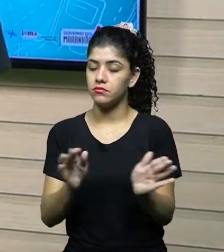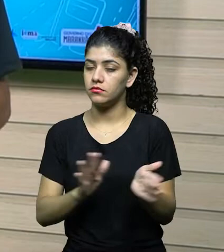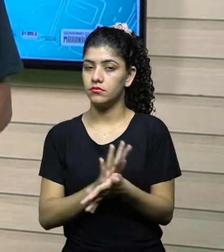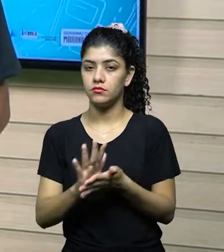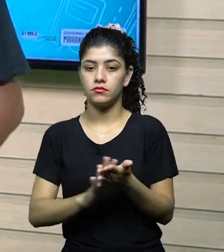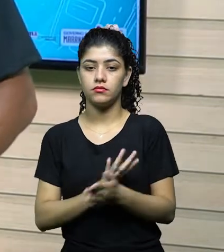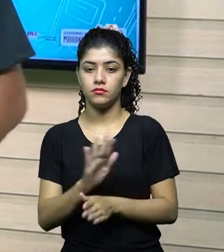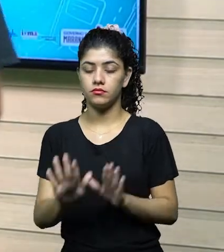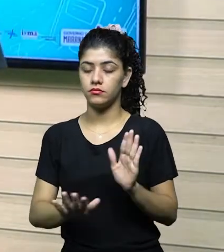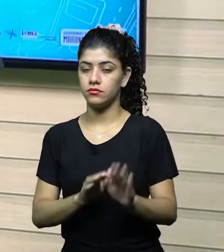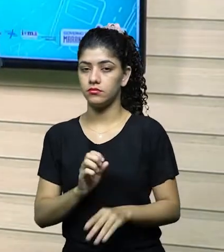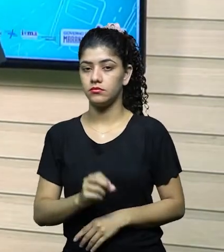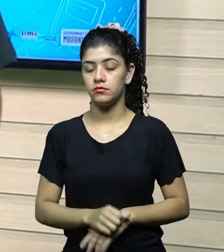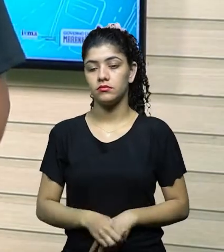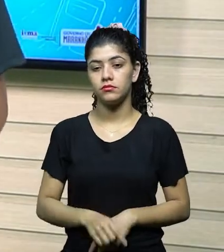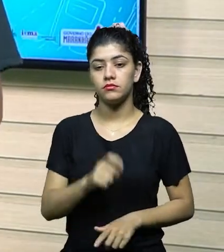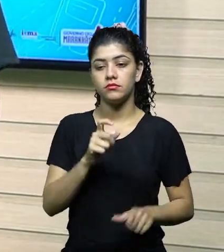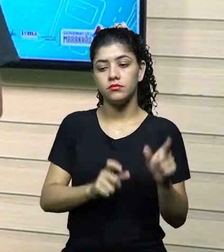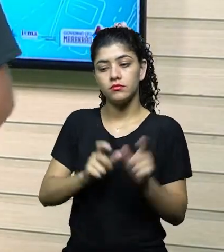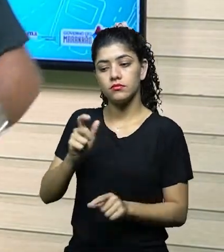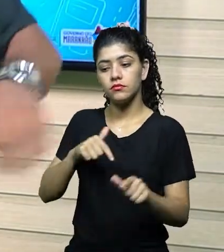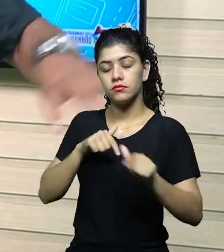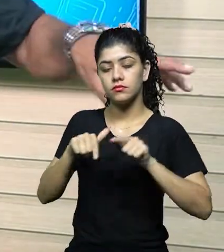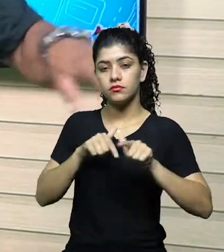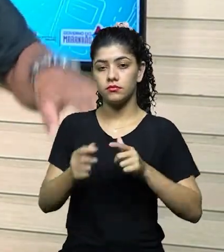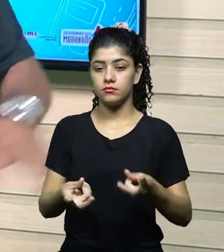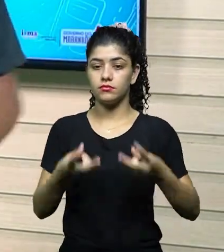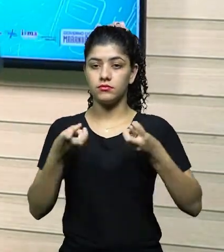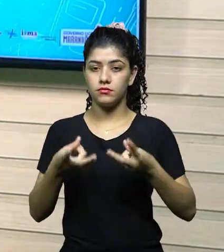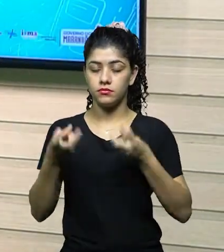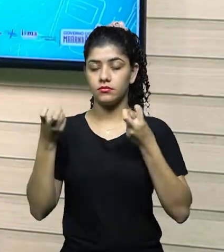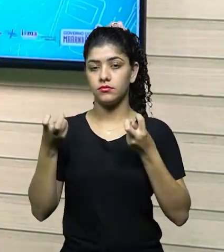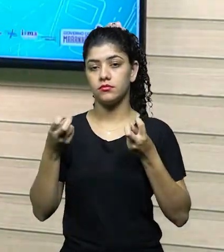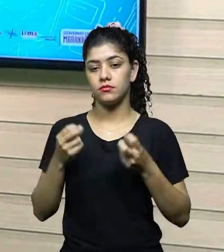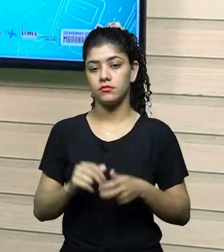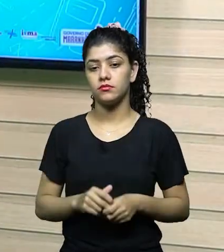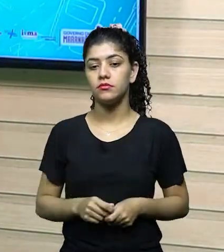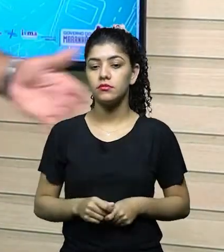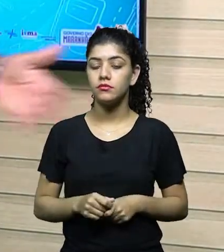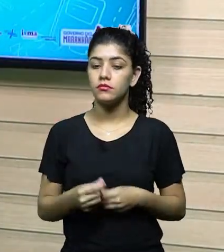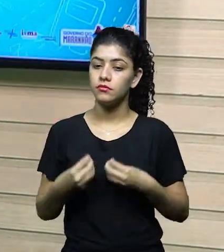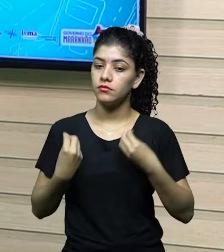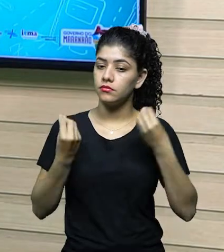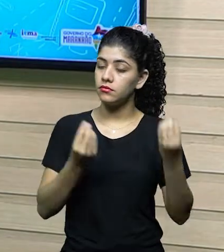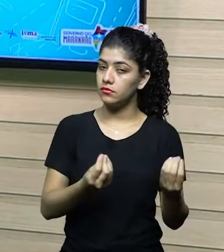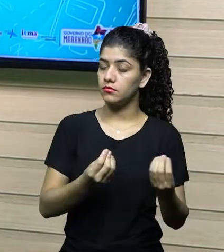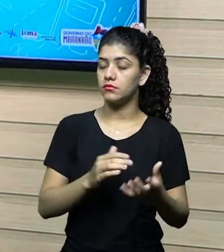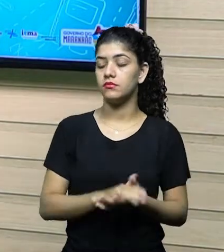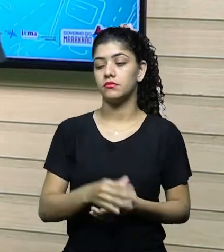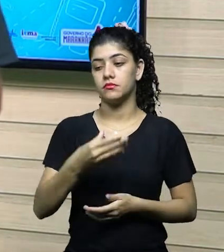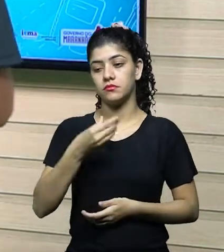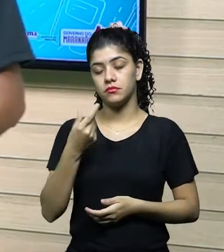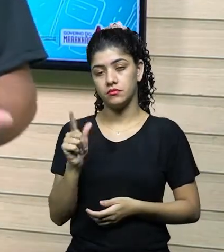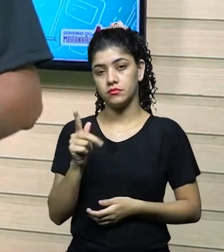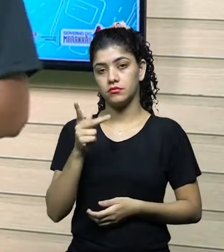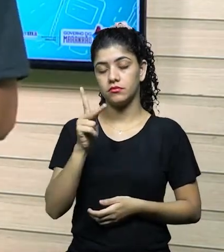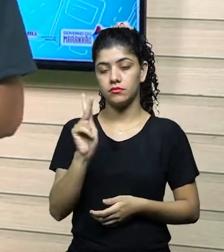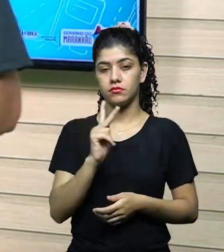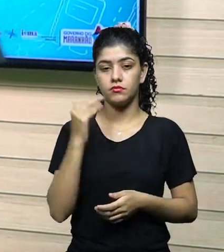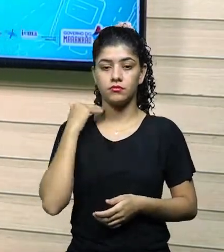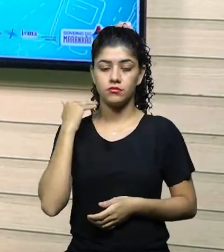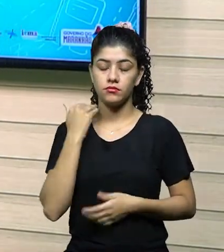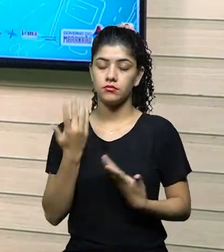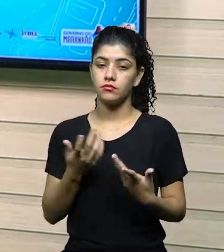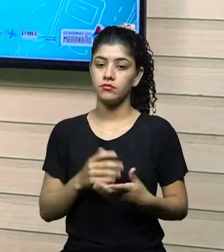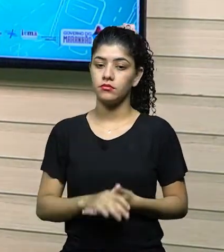cobrar por isso. Cada serviço que for cobrado, ele acaba identificando lá no seu extrato o que foi dado de saída da sua conta e,